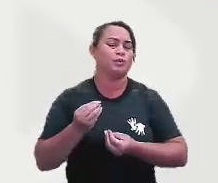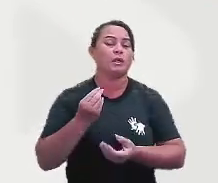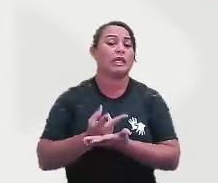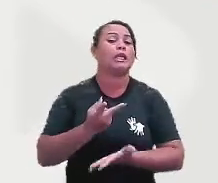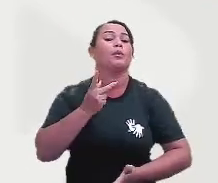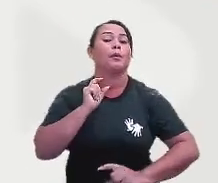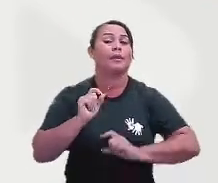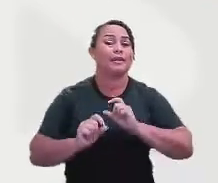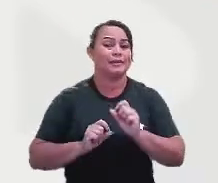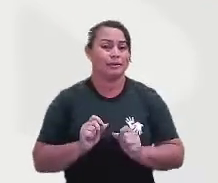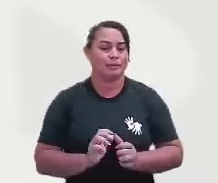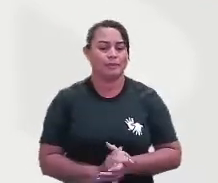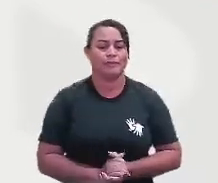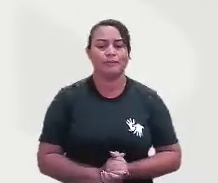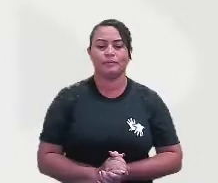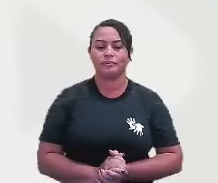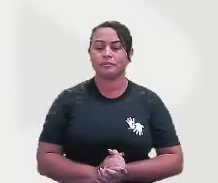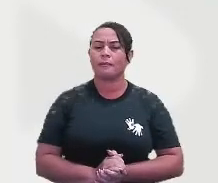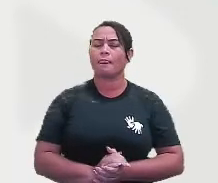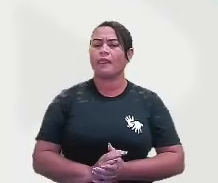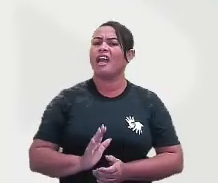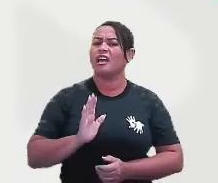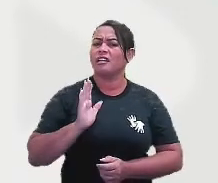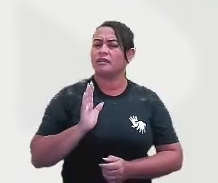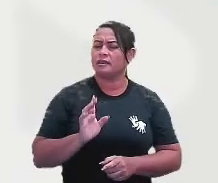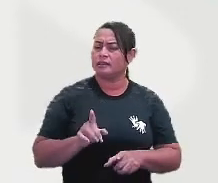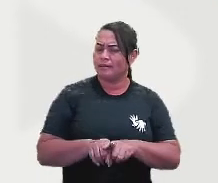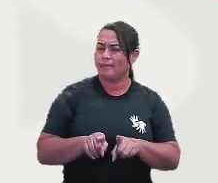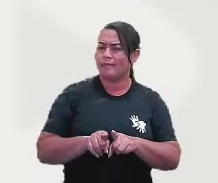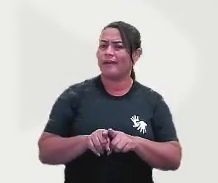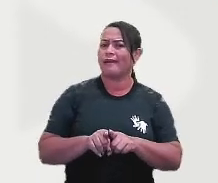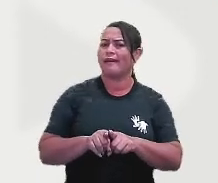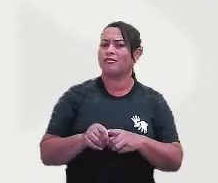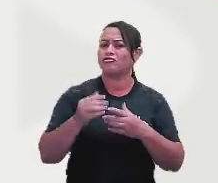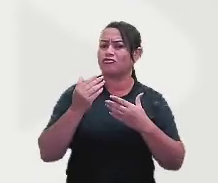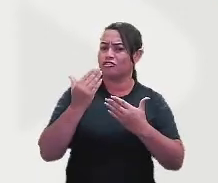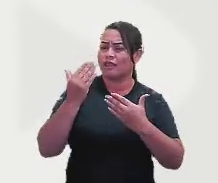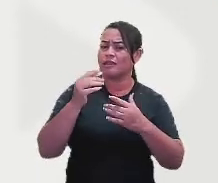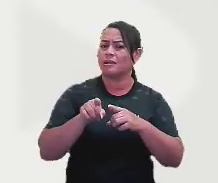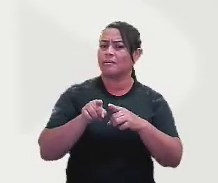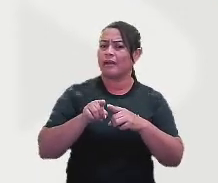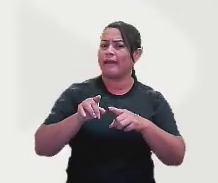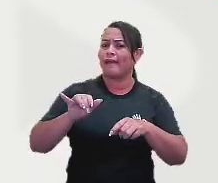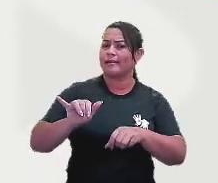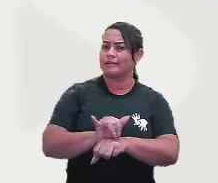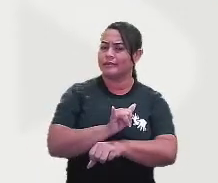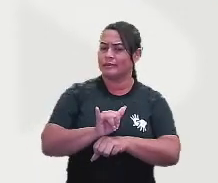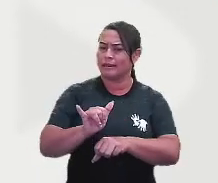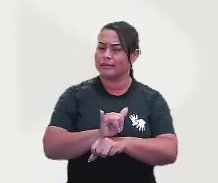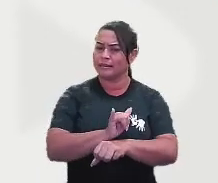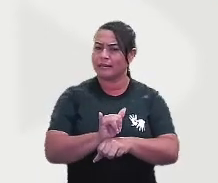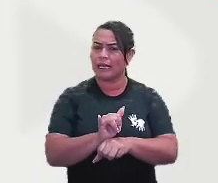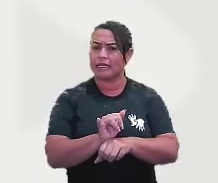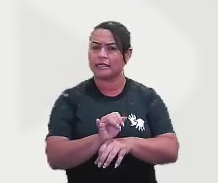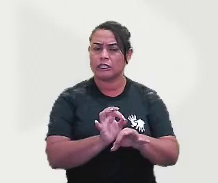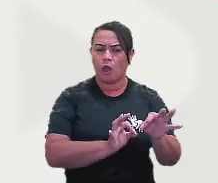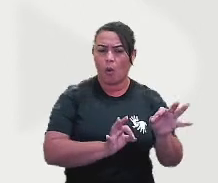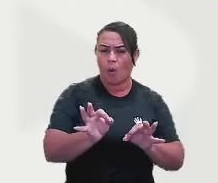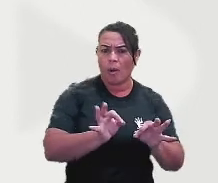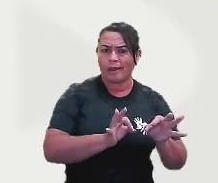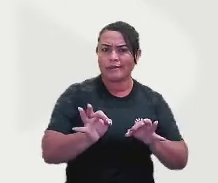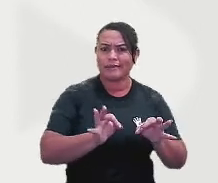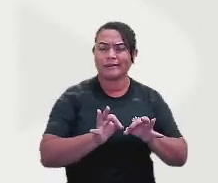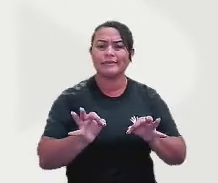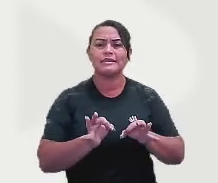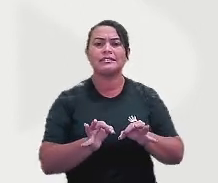ocorreu? Vamos seguir. E graças à tática empregada, né, as emboscadas,